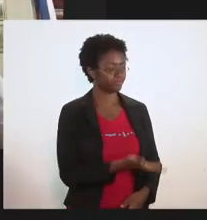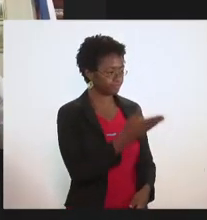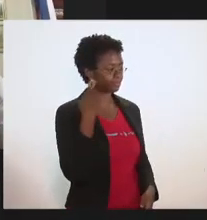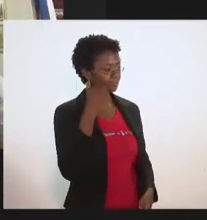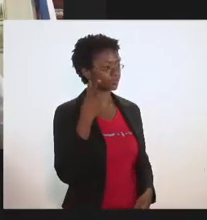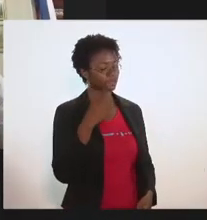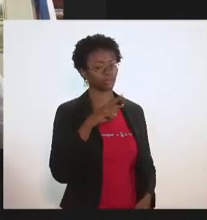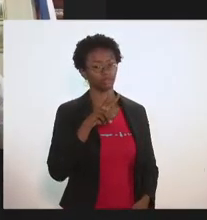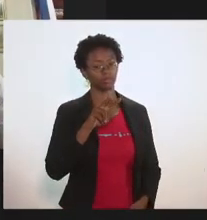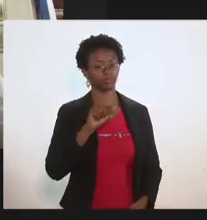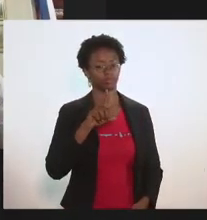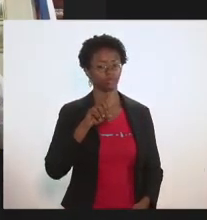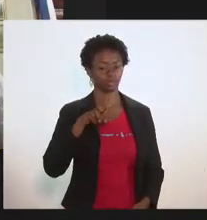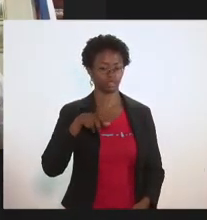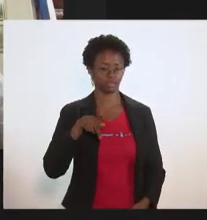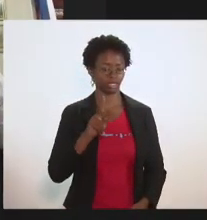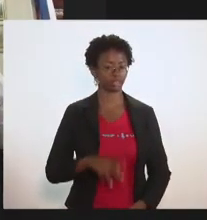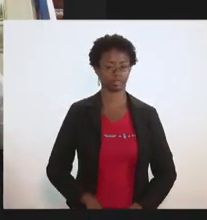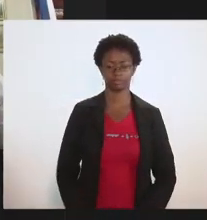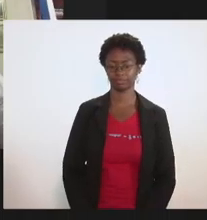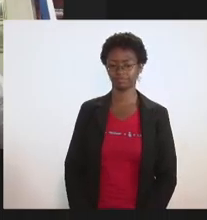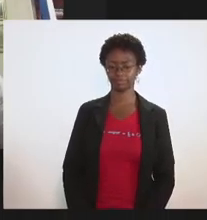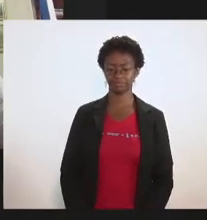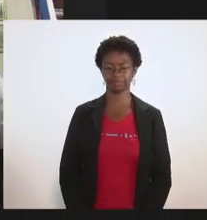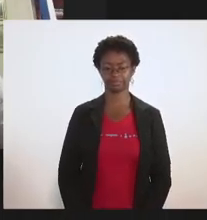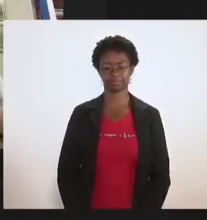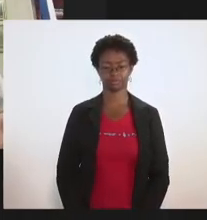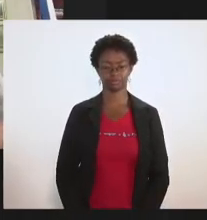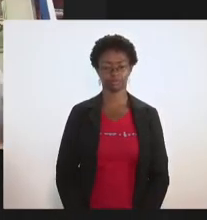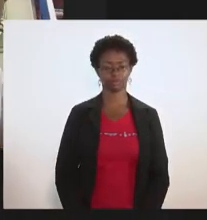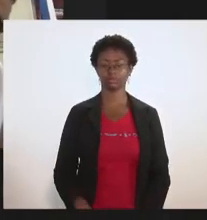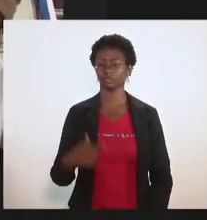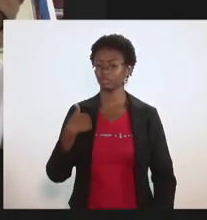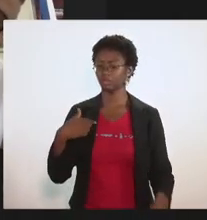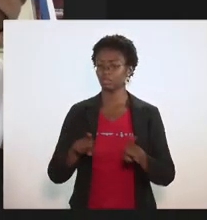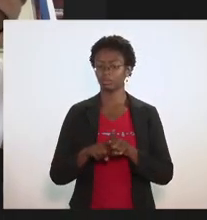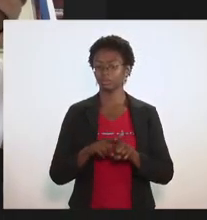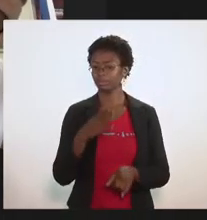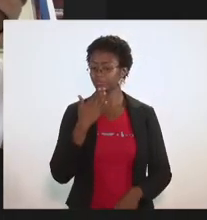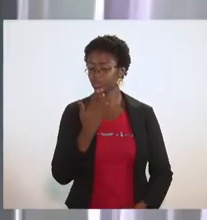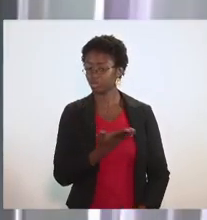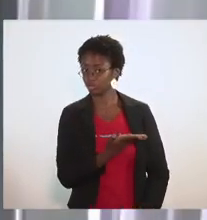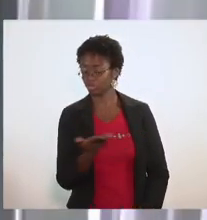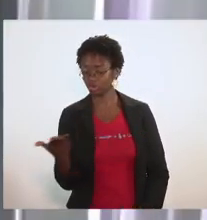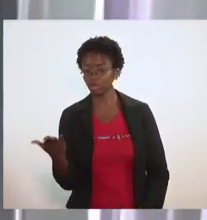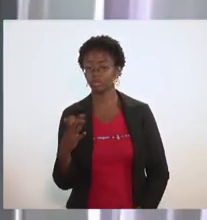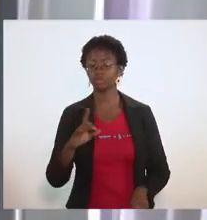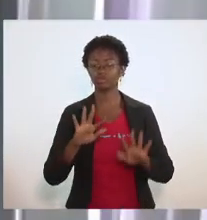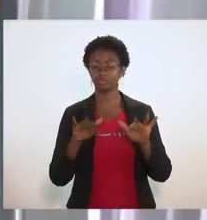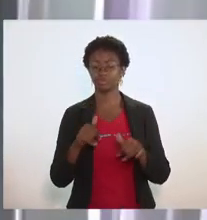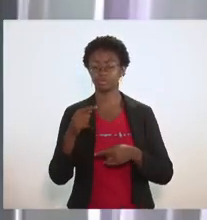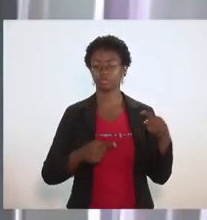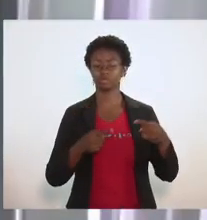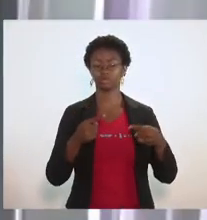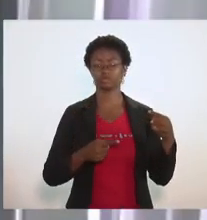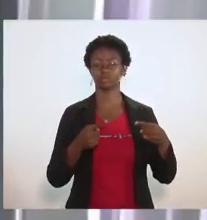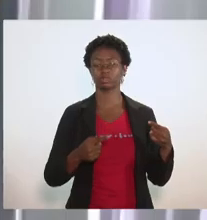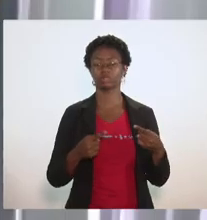de prevenção. Senão a gente cai num moralismo muito grande e acaba impedindo o Estado de atuar, até pela saúde